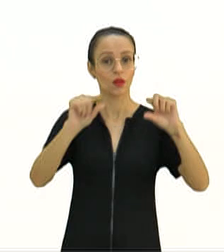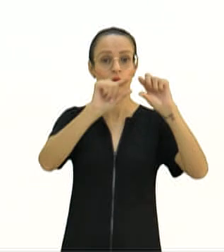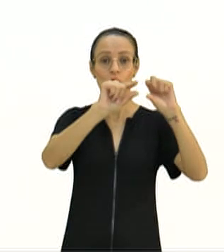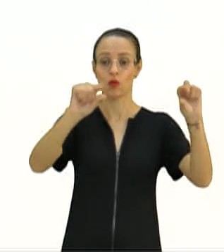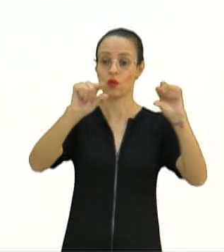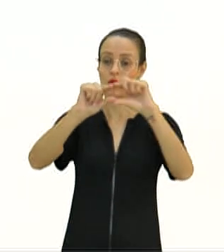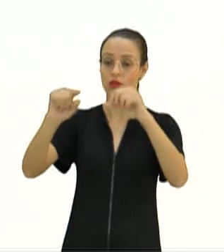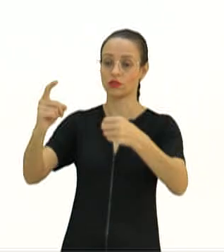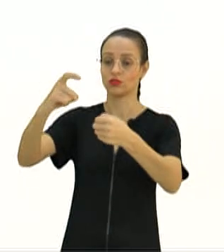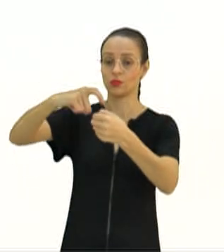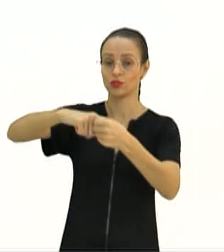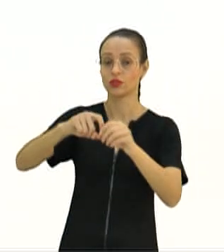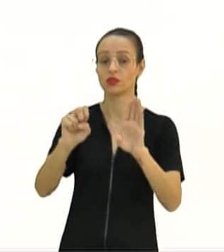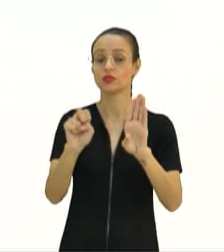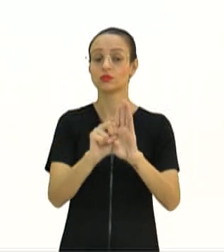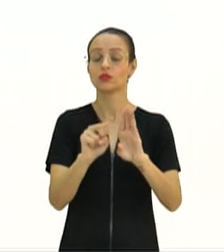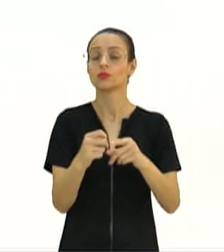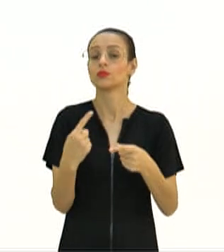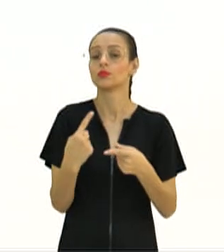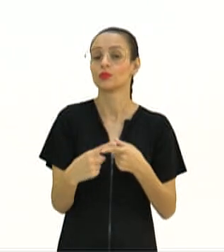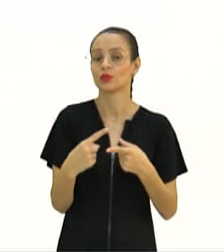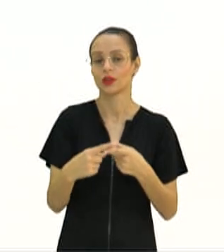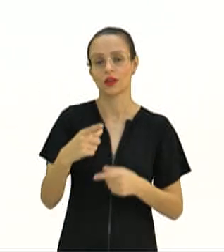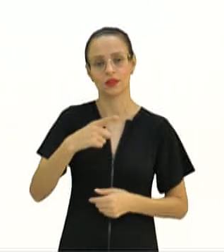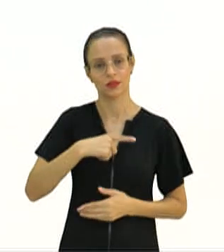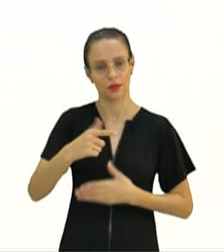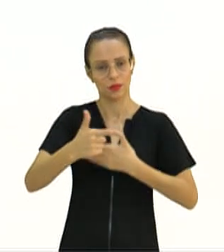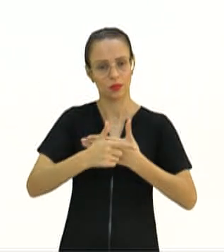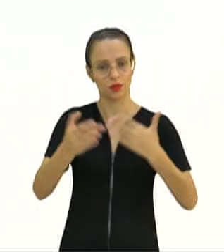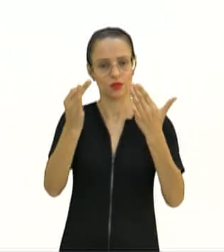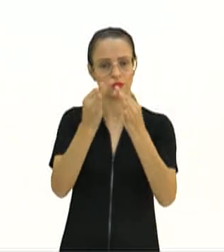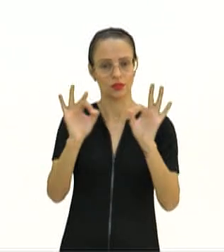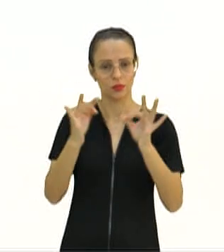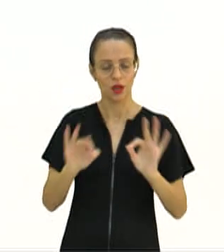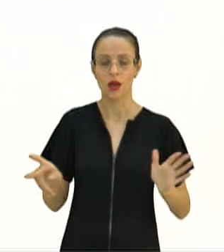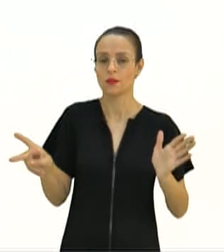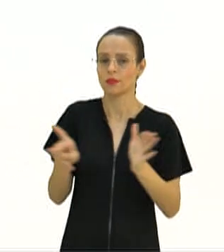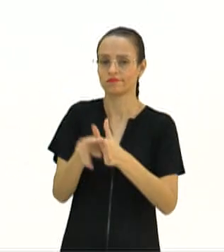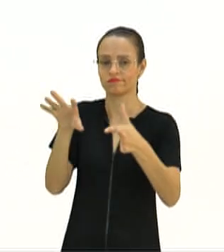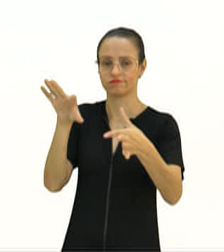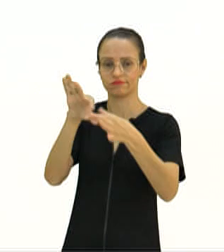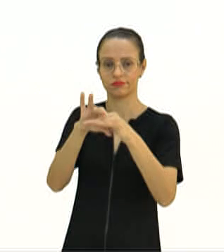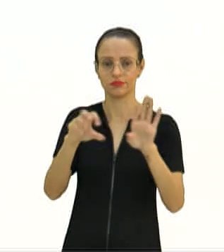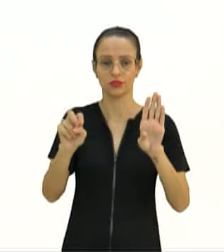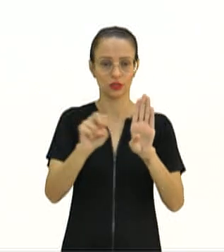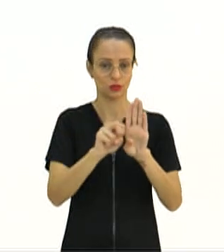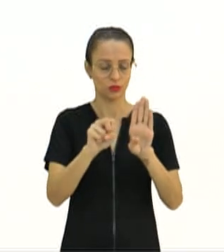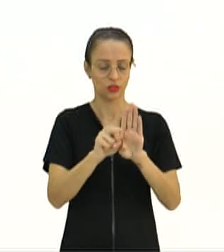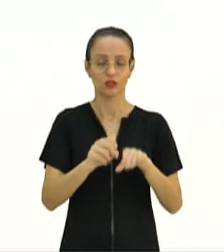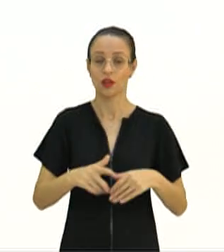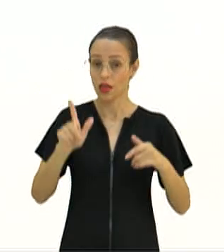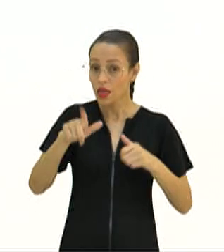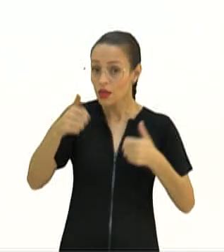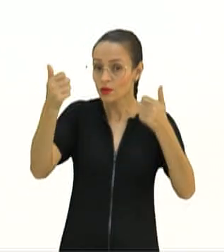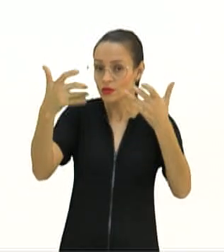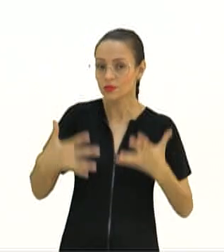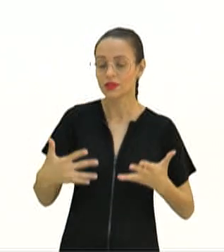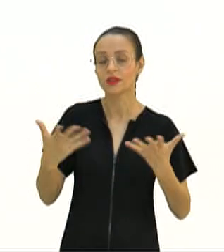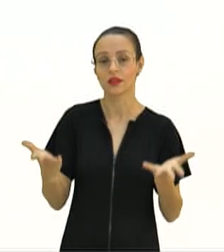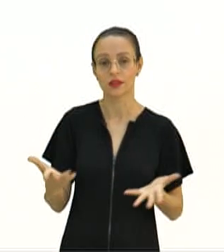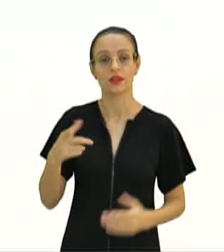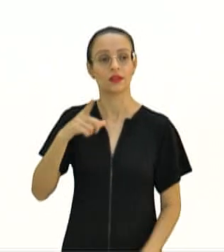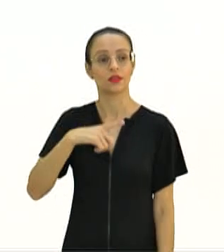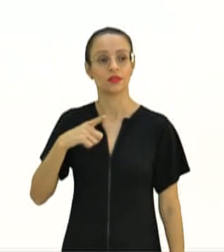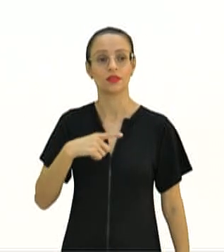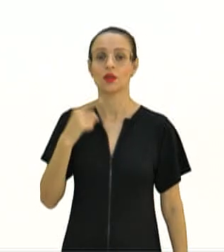que substantiva? É aquela que exerce função sintática própria do substantivo. É o que acabamos de responder. Ela